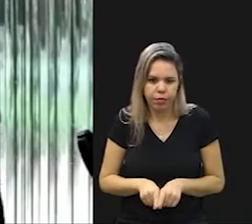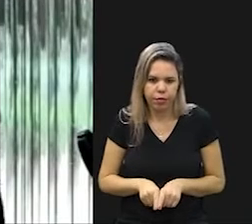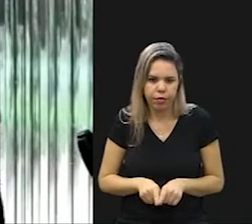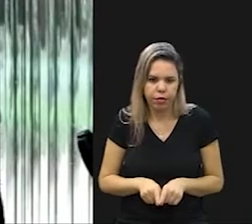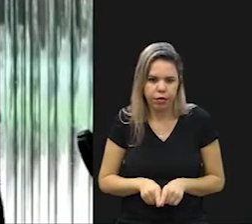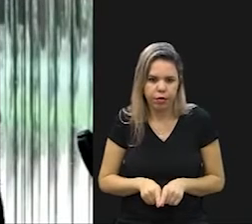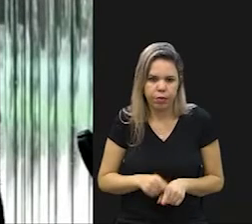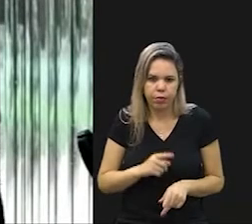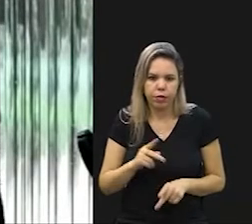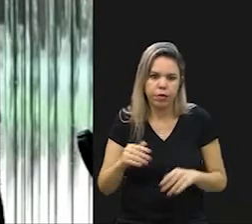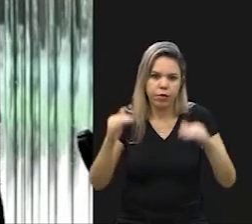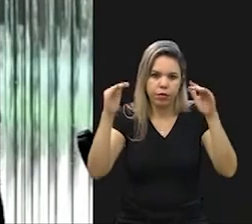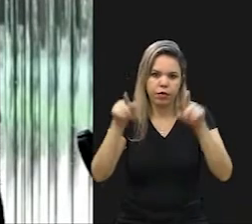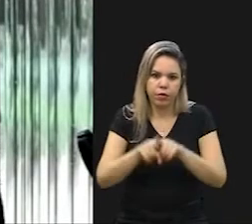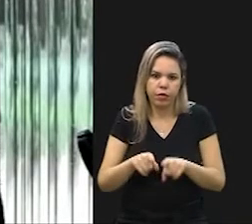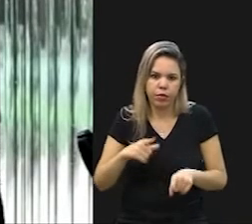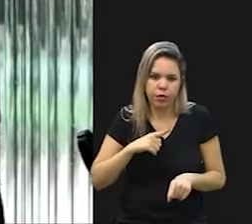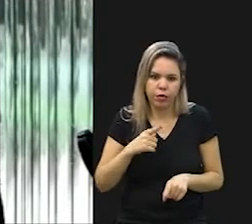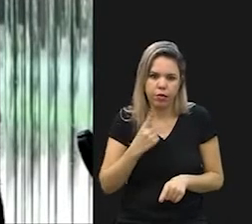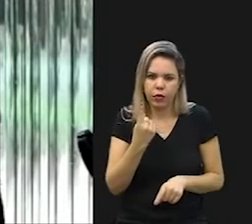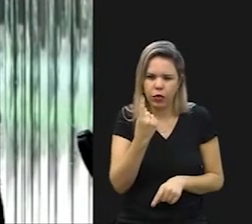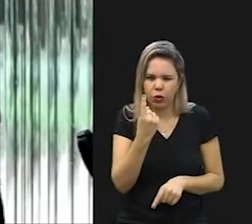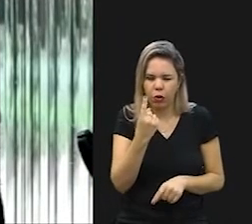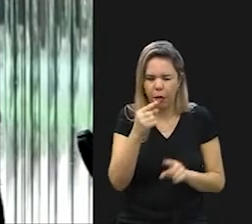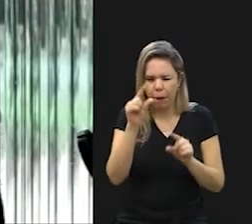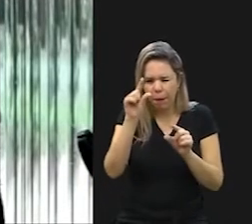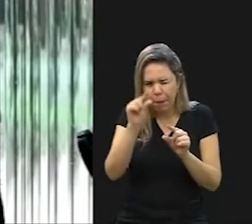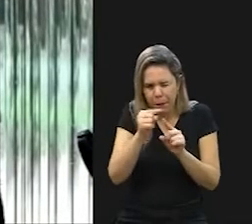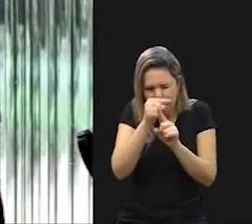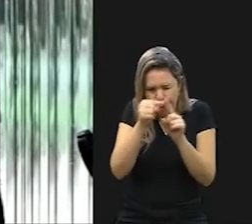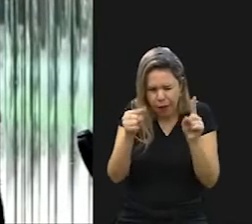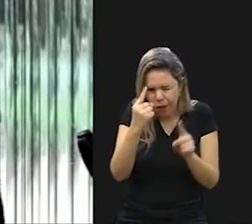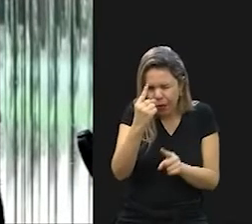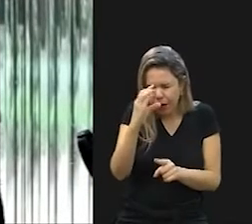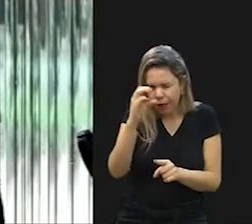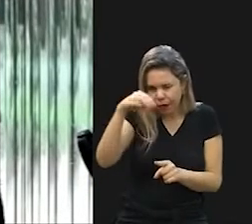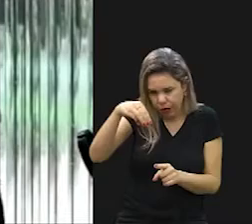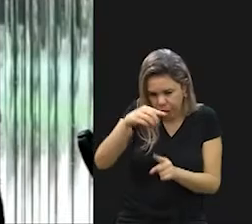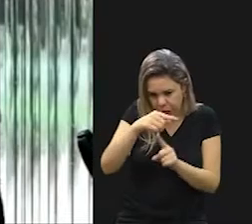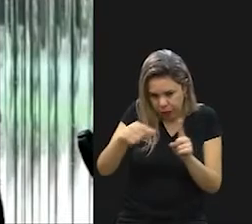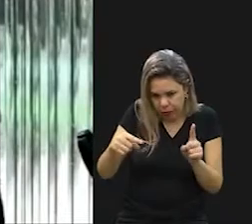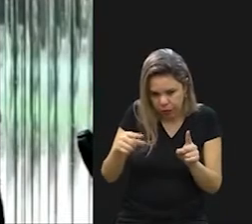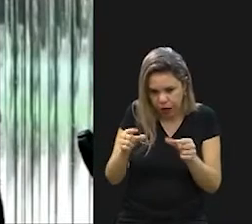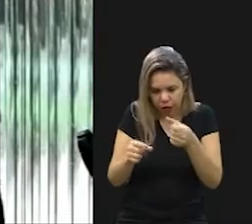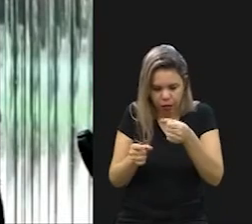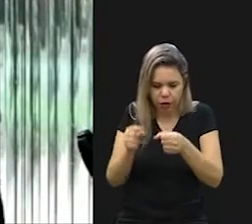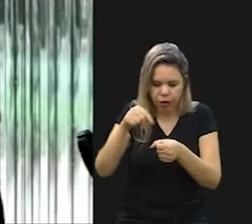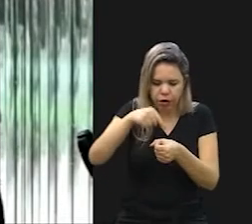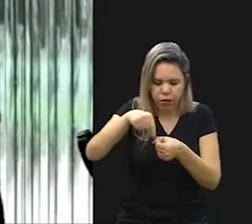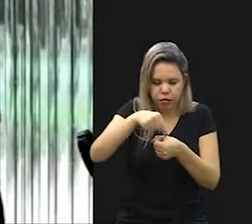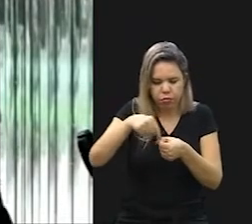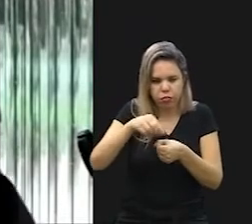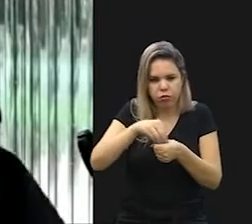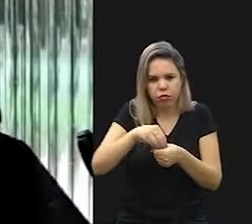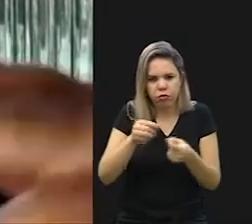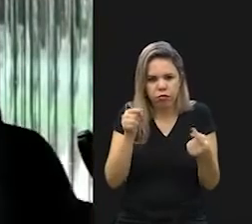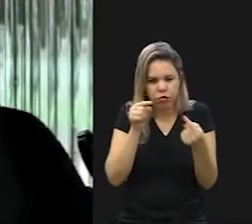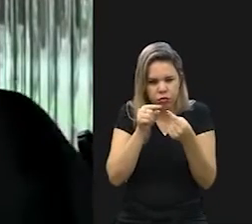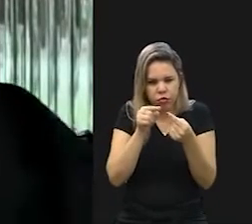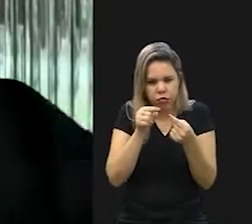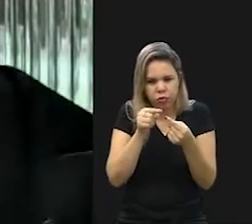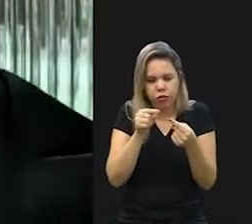tamanho adulto, tem menos de 1,5 centímetros, cabe também dentro de uma moeda. Então, além